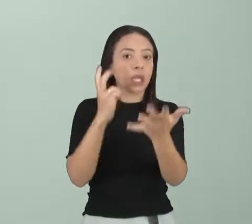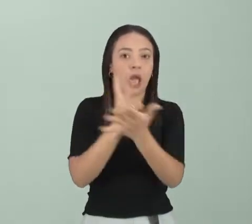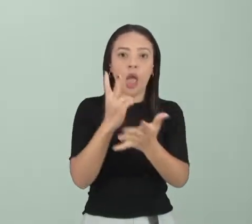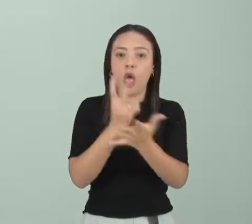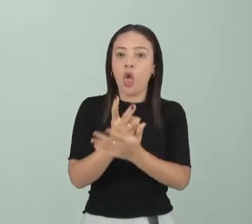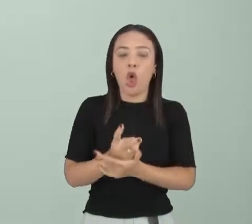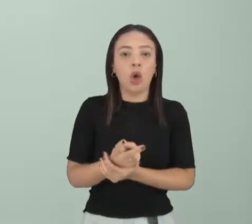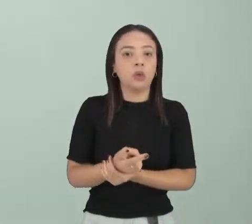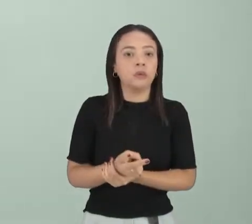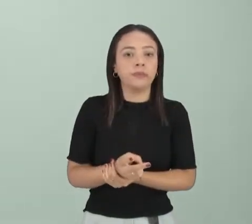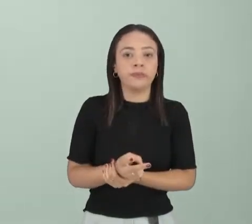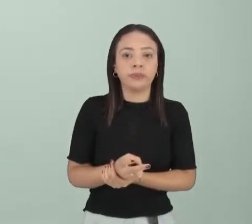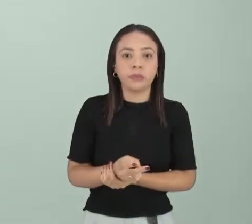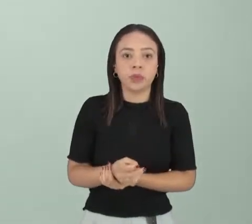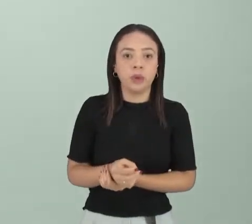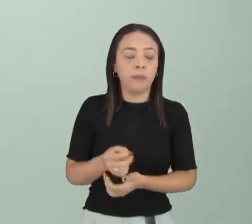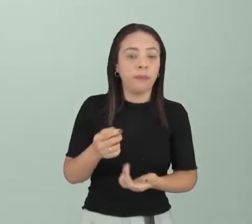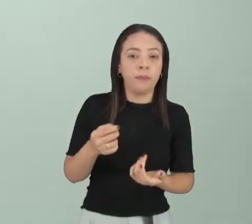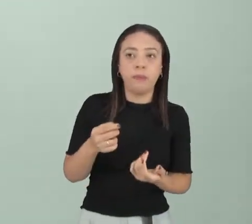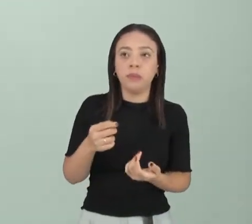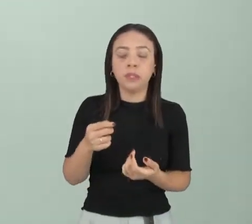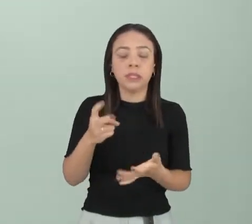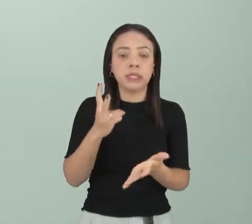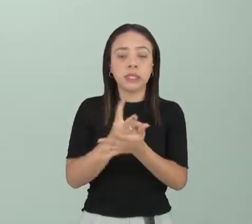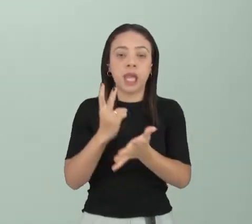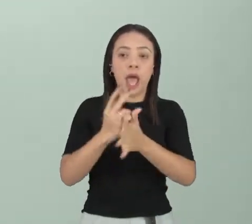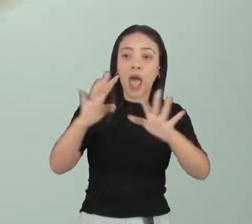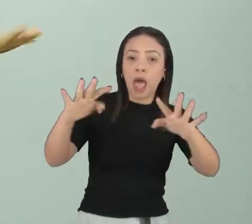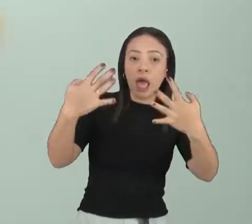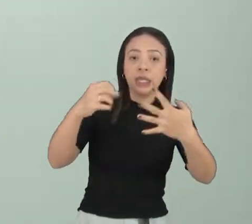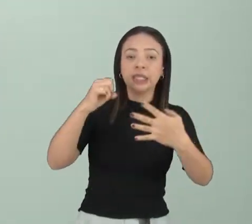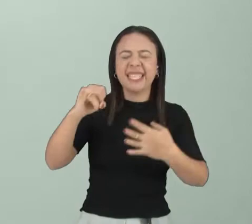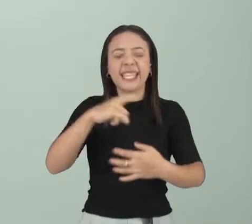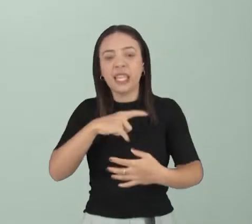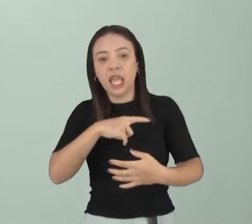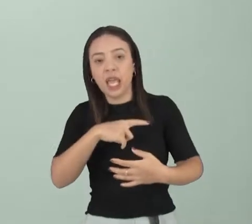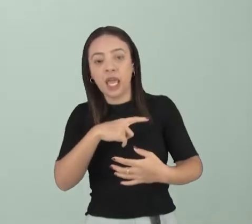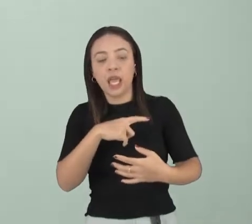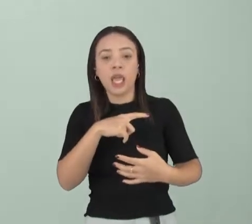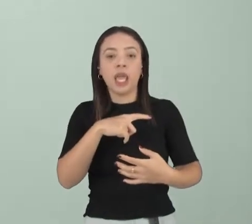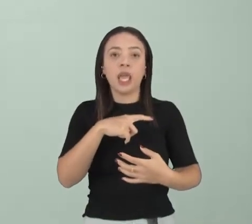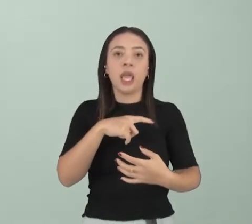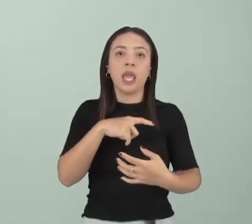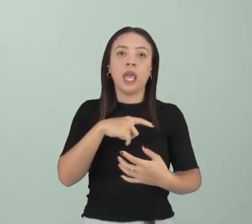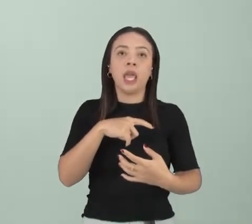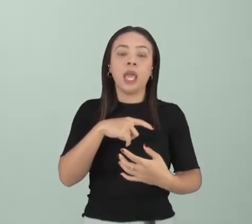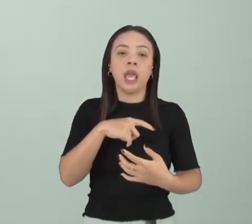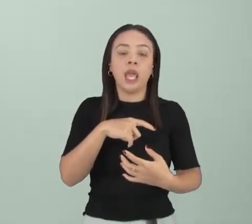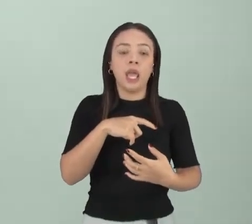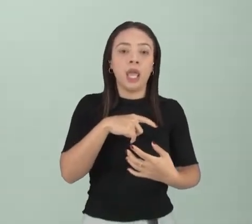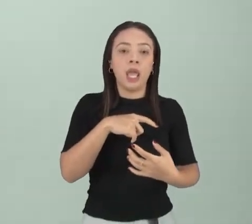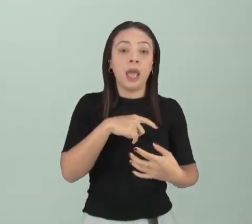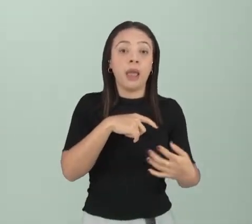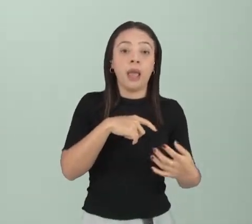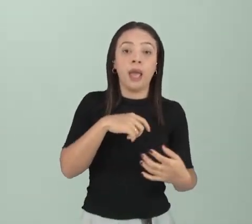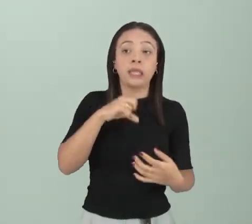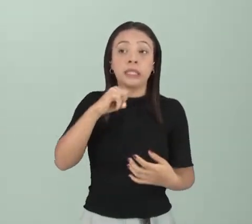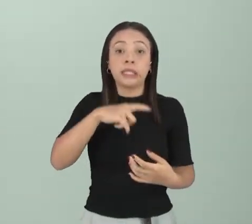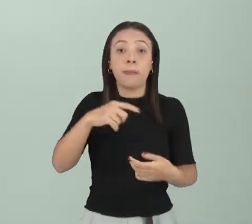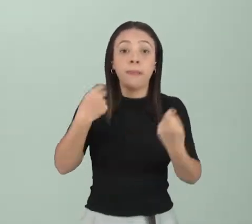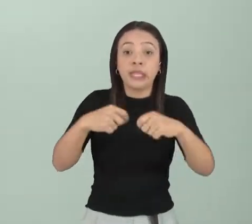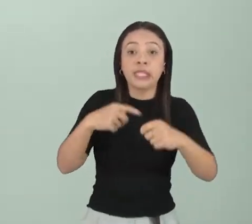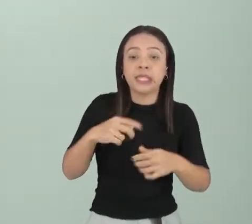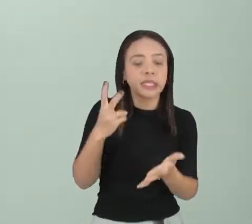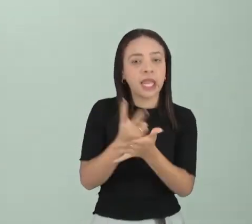que ele fica condicionado e qualquer zoadinha que que a que sou ele já condiciona algum tipo de ação então a gente